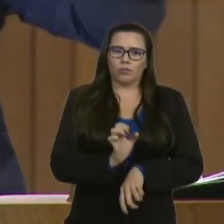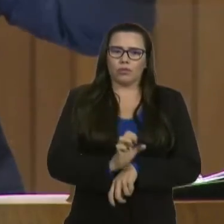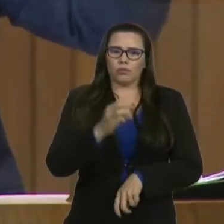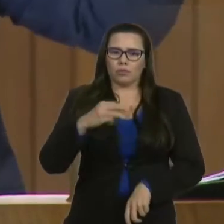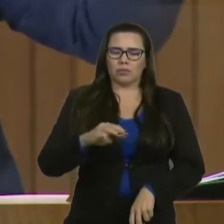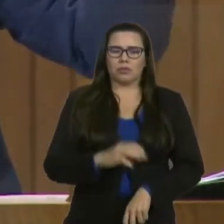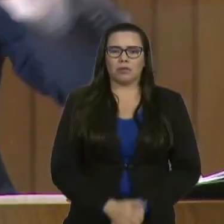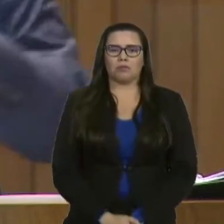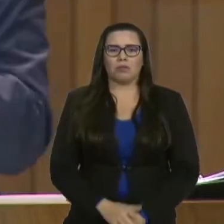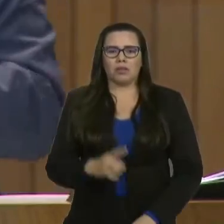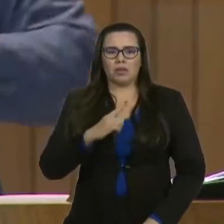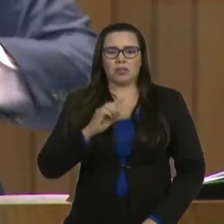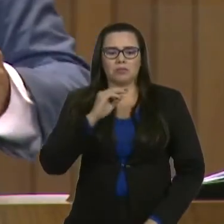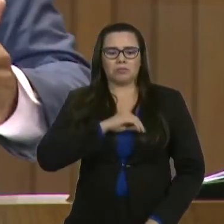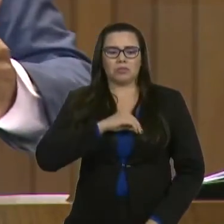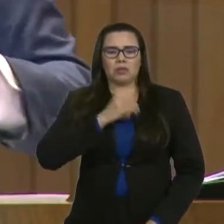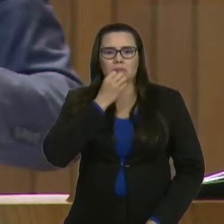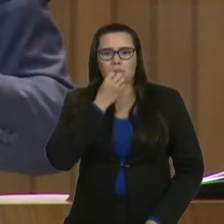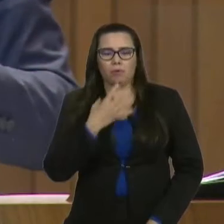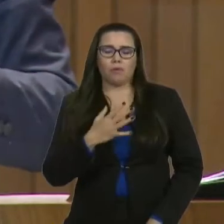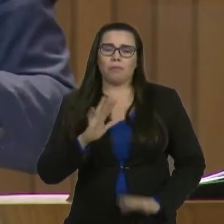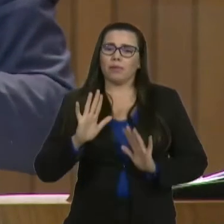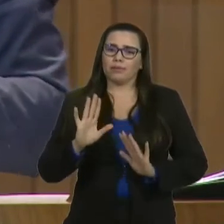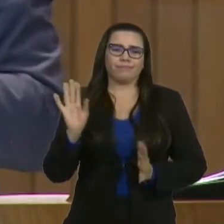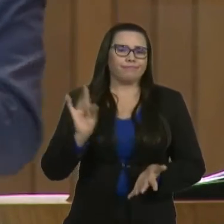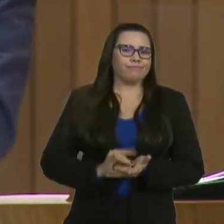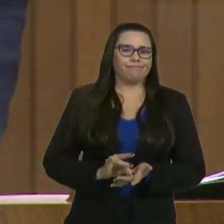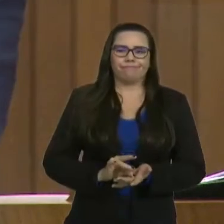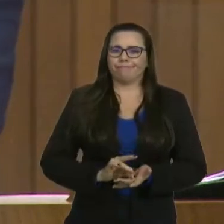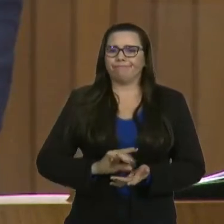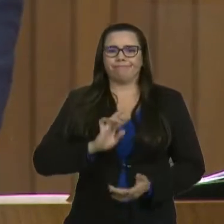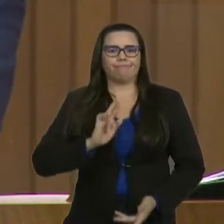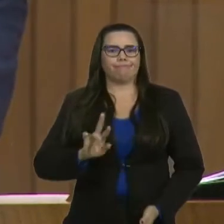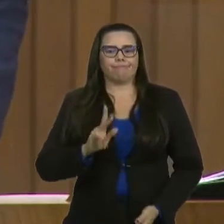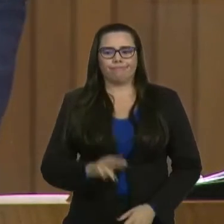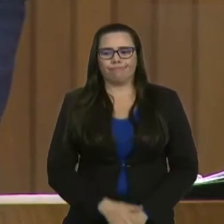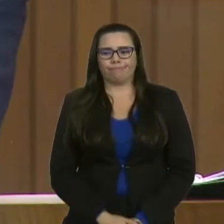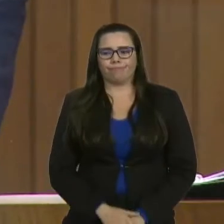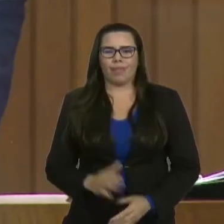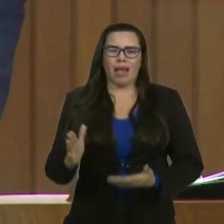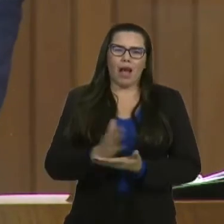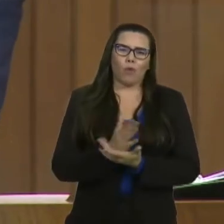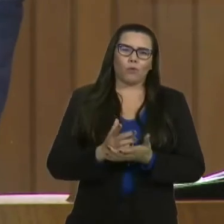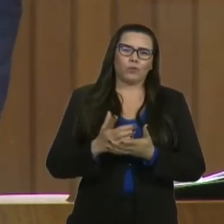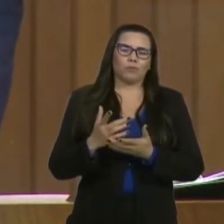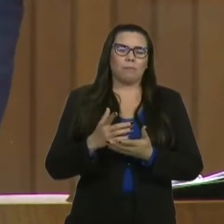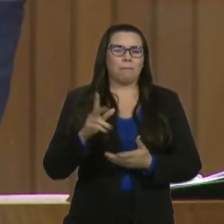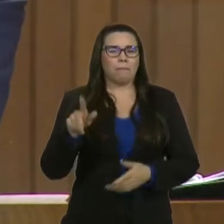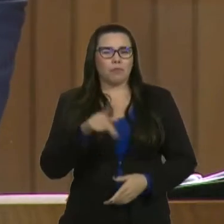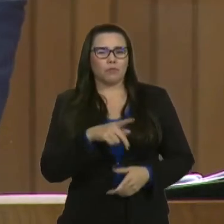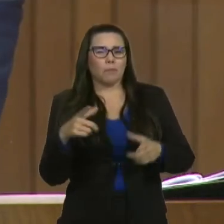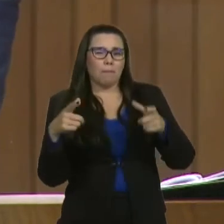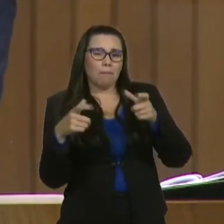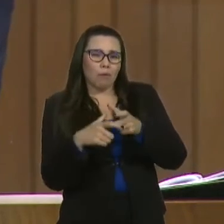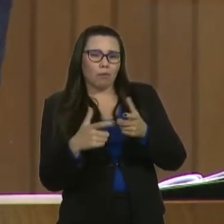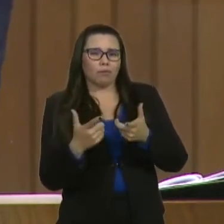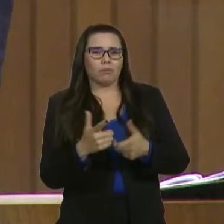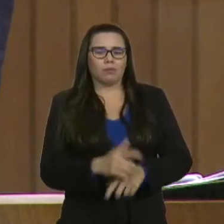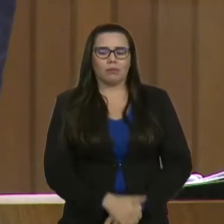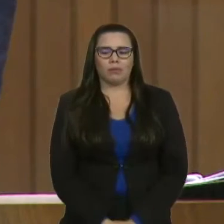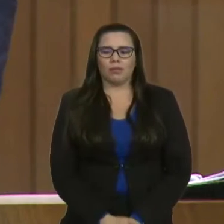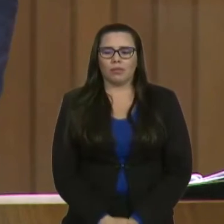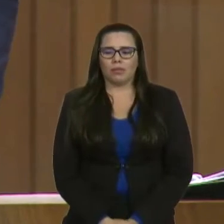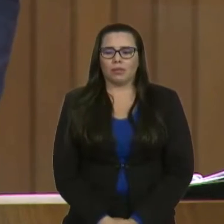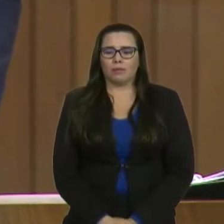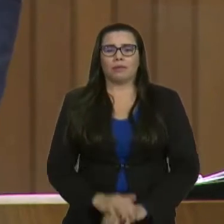melhor salário de professor do Brasil e na verdade não é bem isso são poucos professores que ganham Um bom salário mas